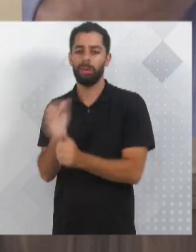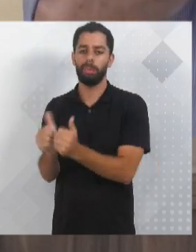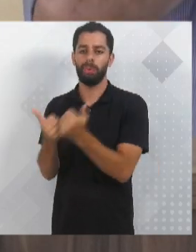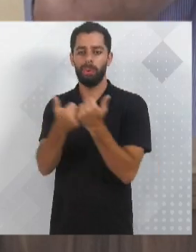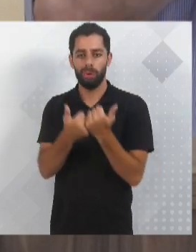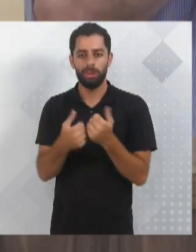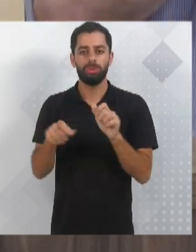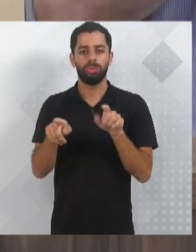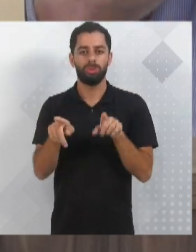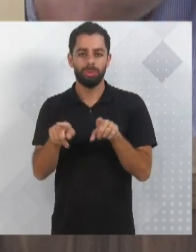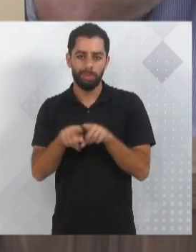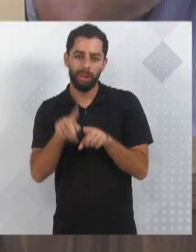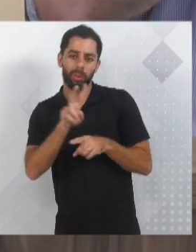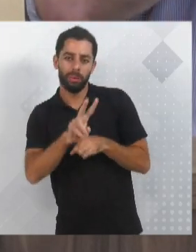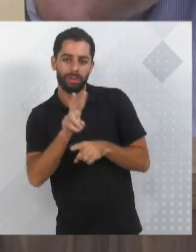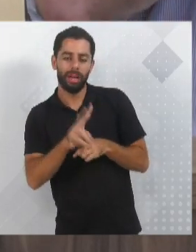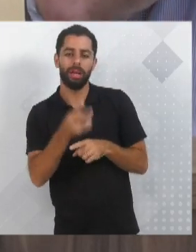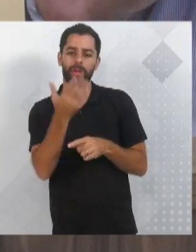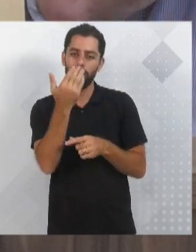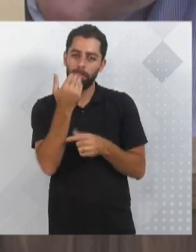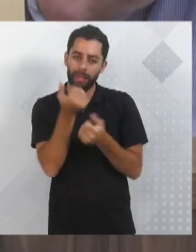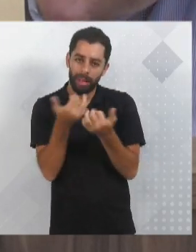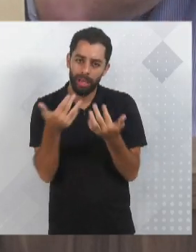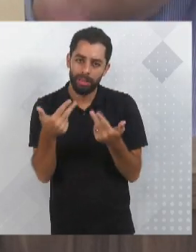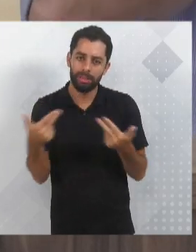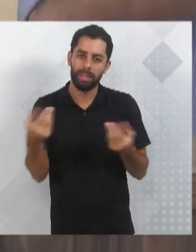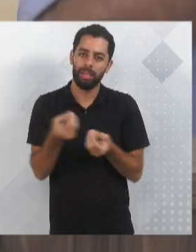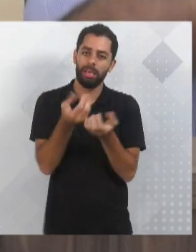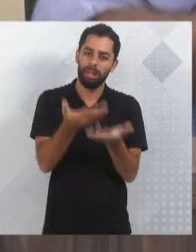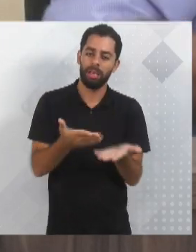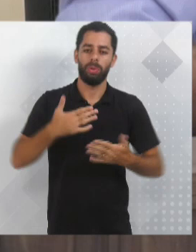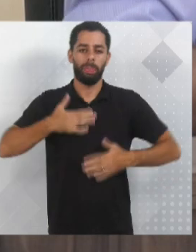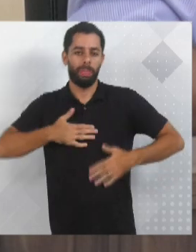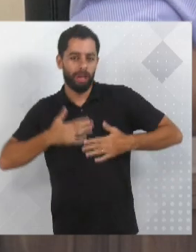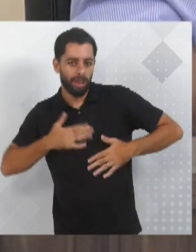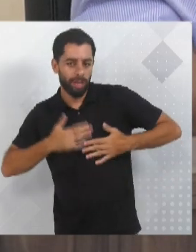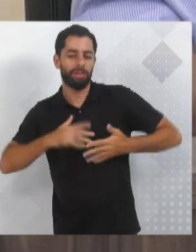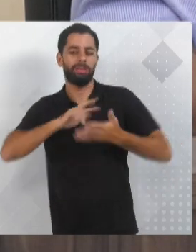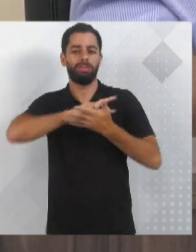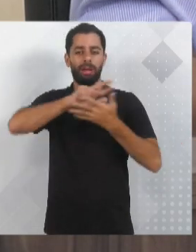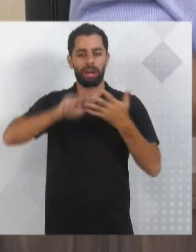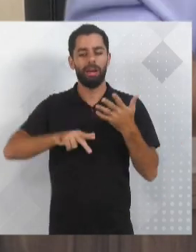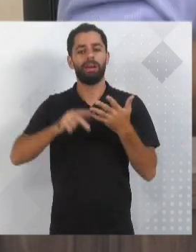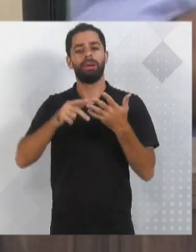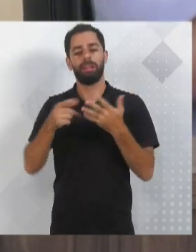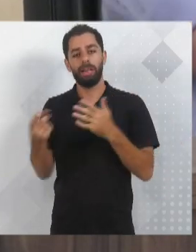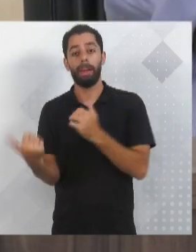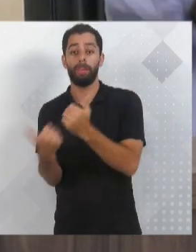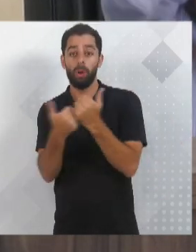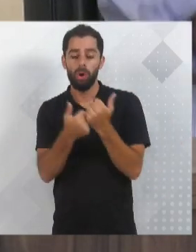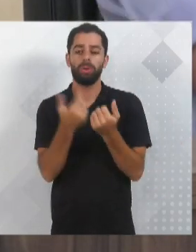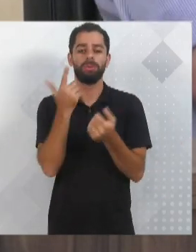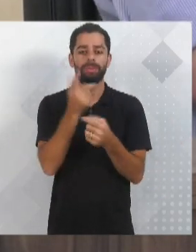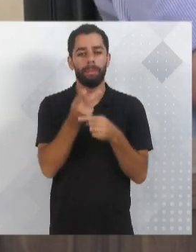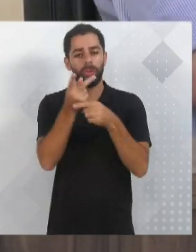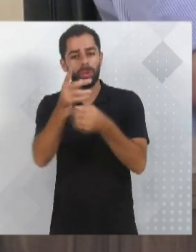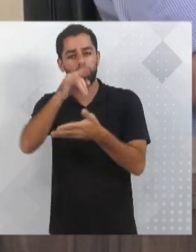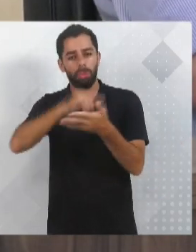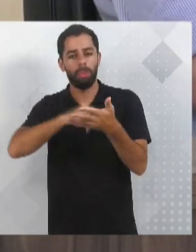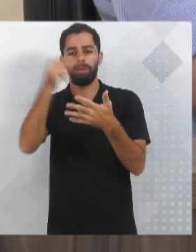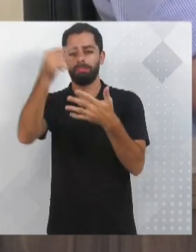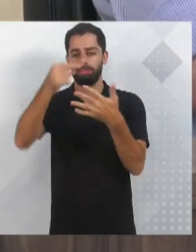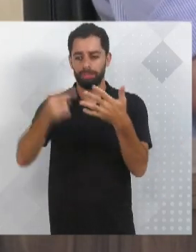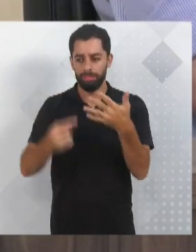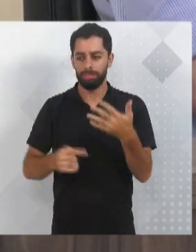com os seus cuidados, tanto de alimentação, banho, enfim, busca de documentação e outros encaminhamentos.